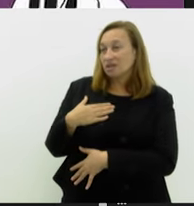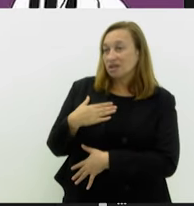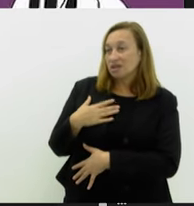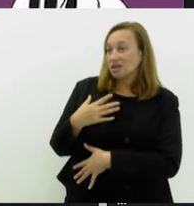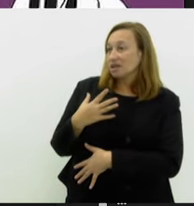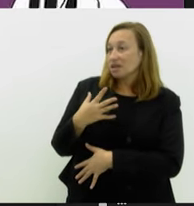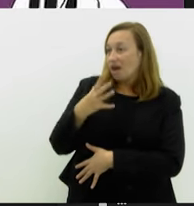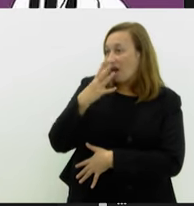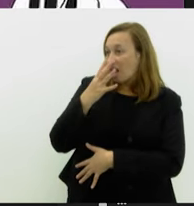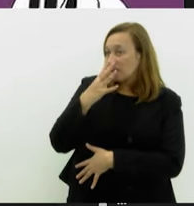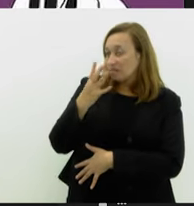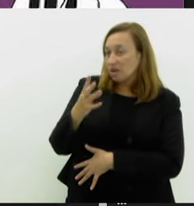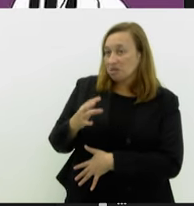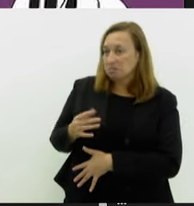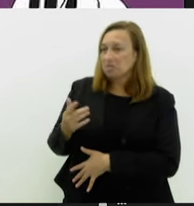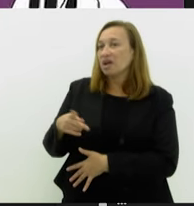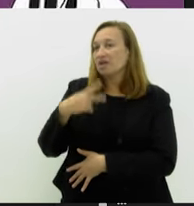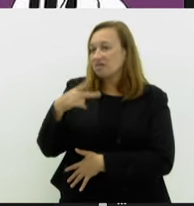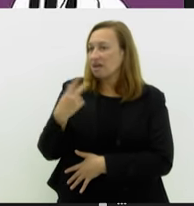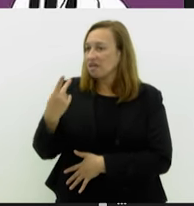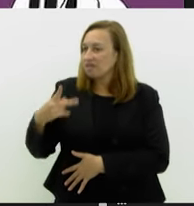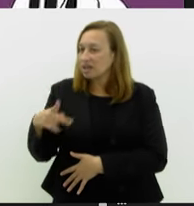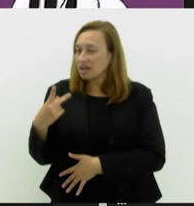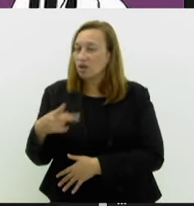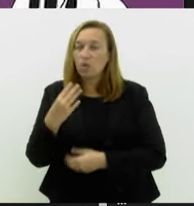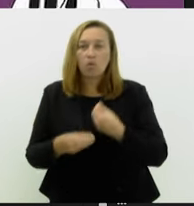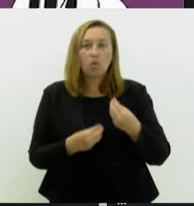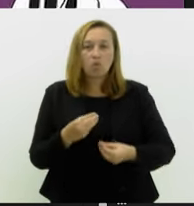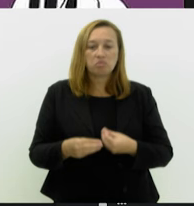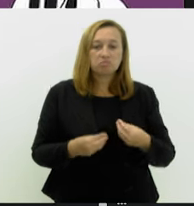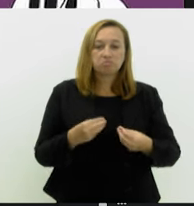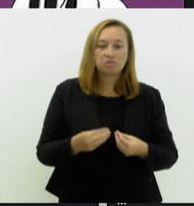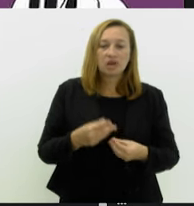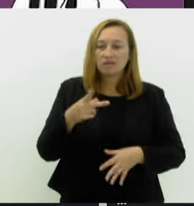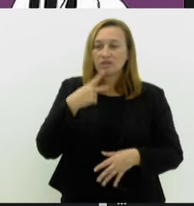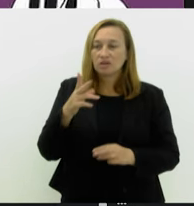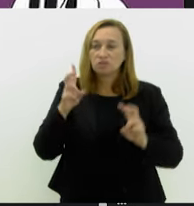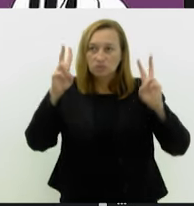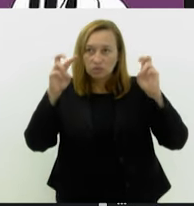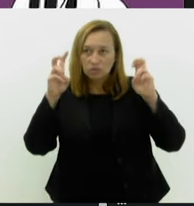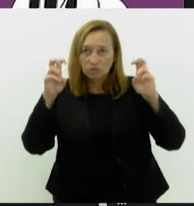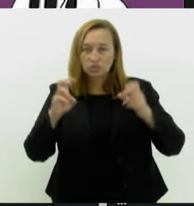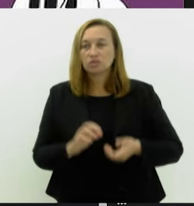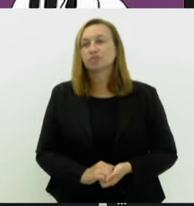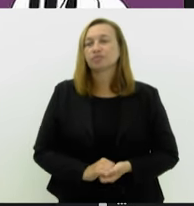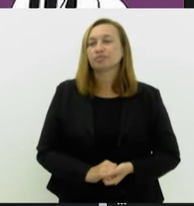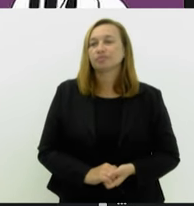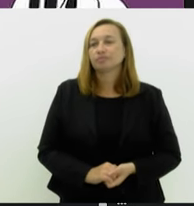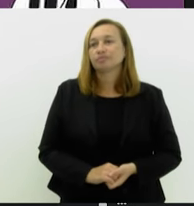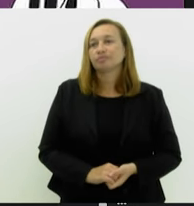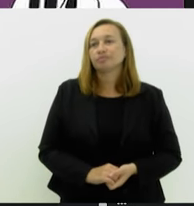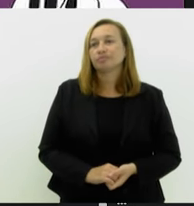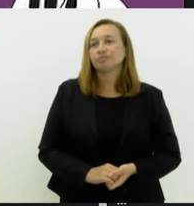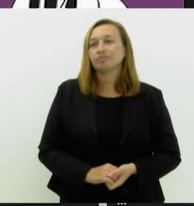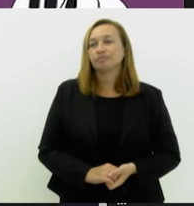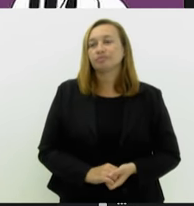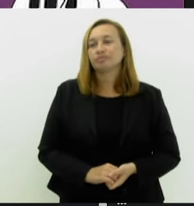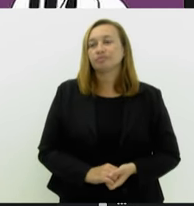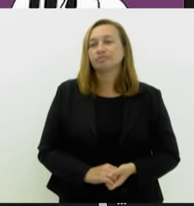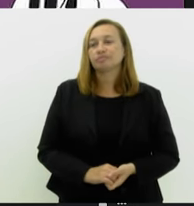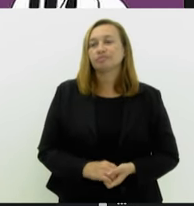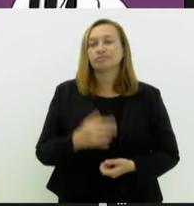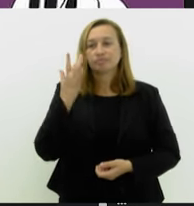de falar depois dela pela potência da sua fala pela forma como ela traz eh de de uma forma tão tão natural